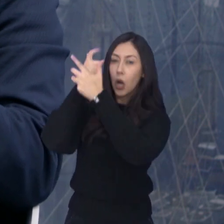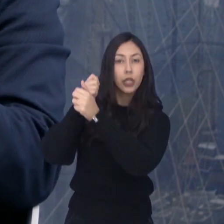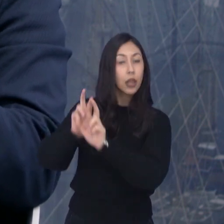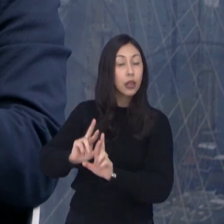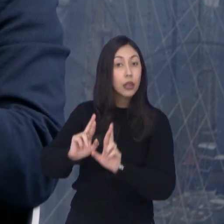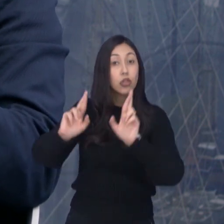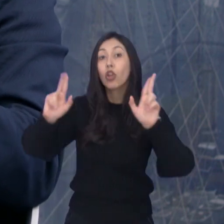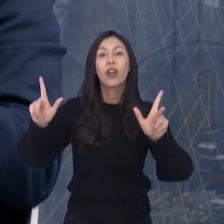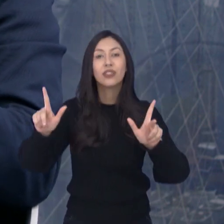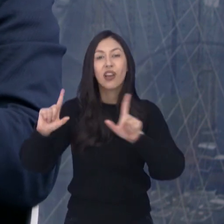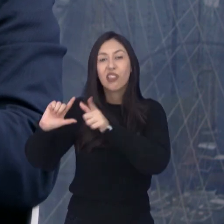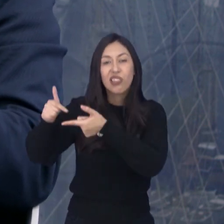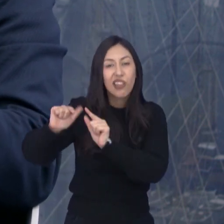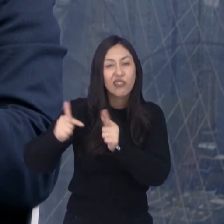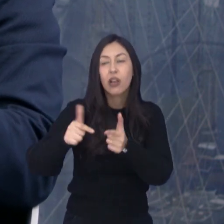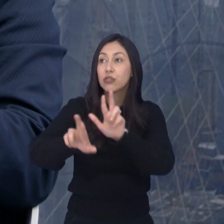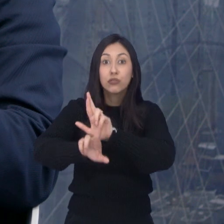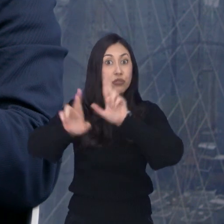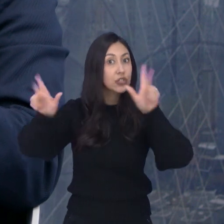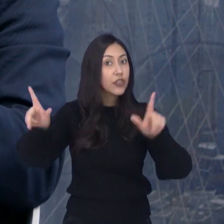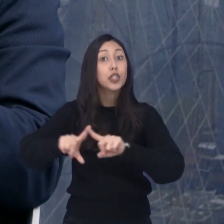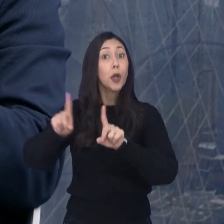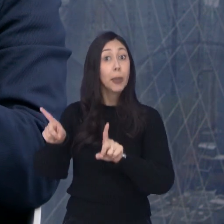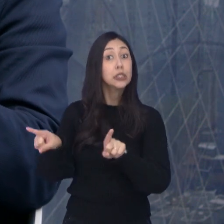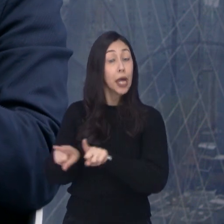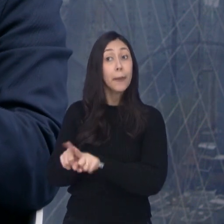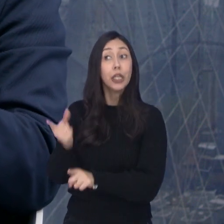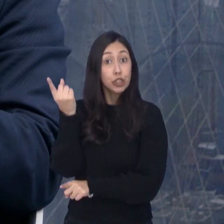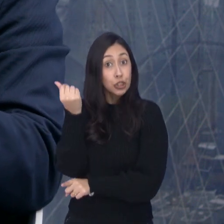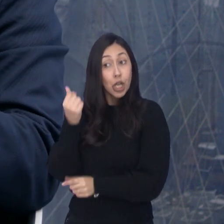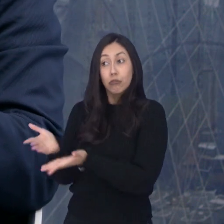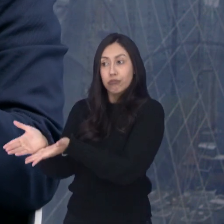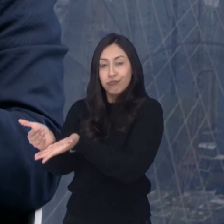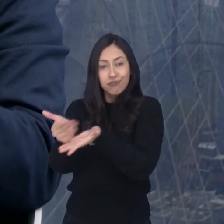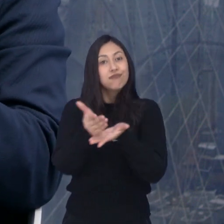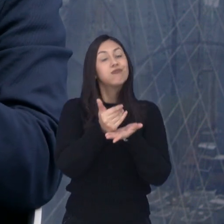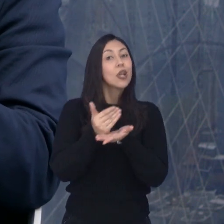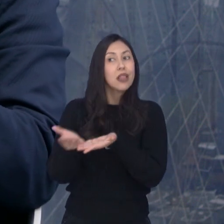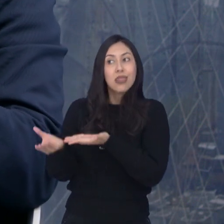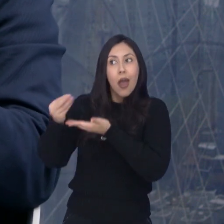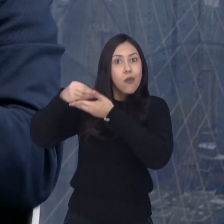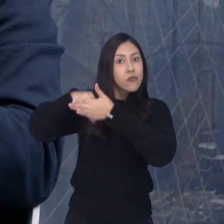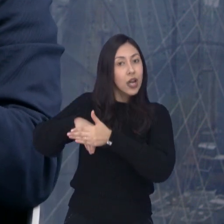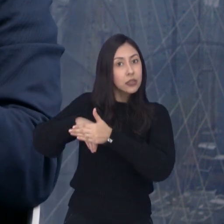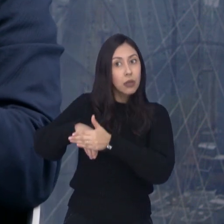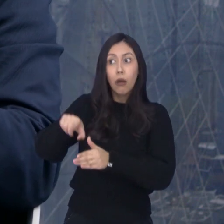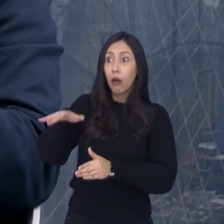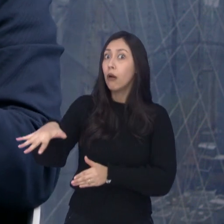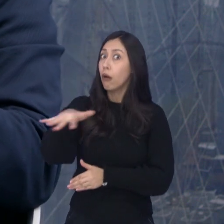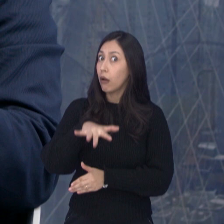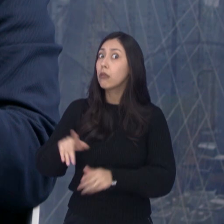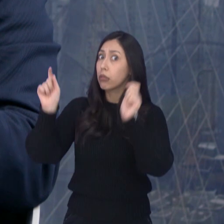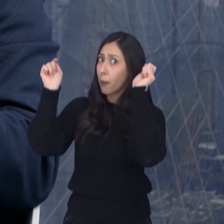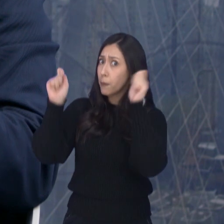estrutura tradicional de geração de riqueza e produção, é enquadrado dentro dessas atividades. Isso tem um potencial de crescimento muito